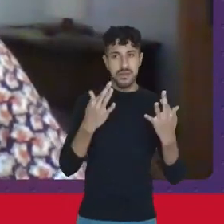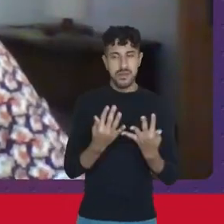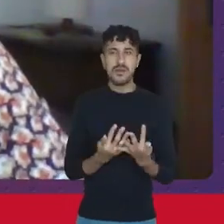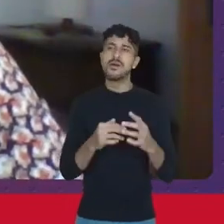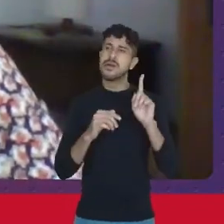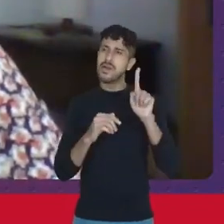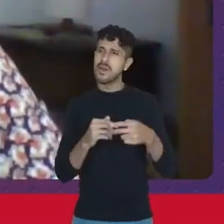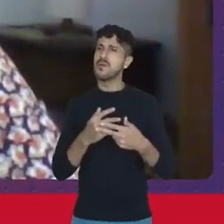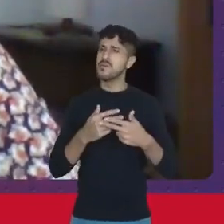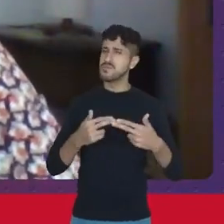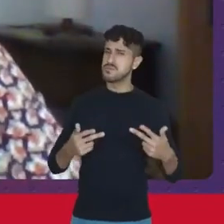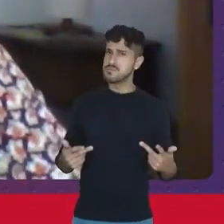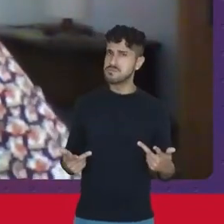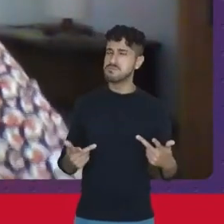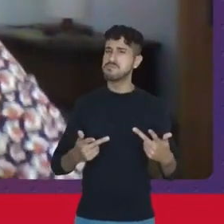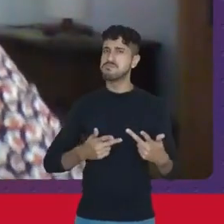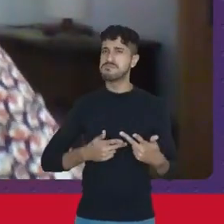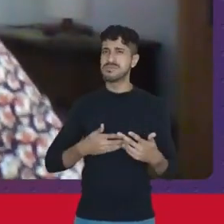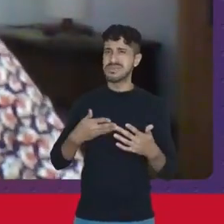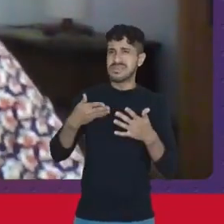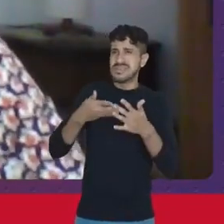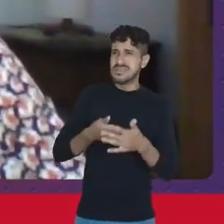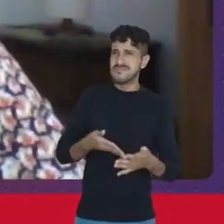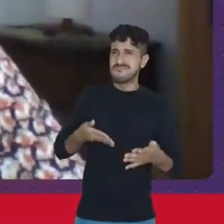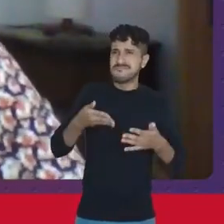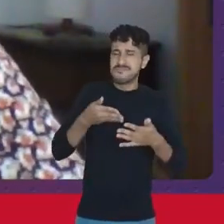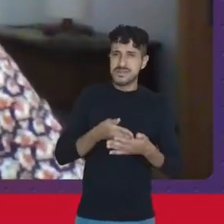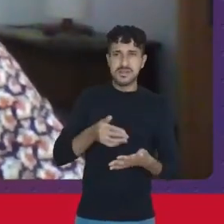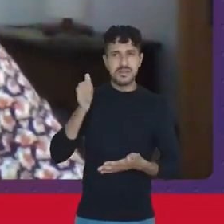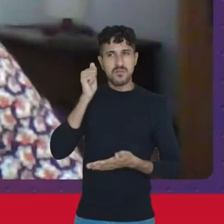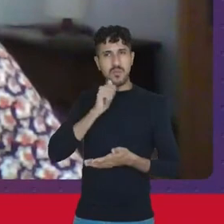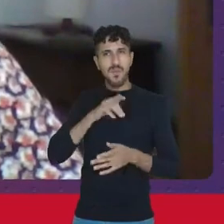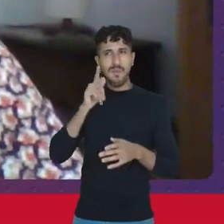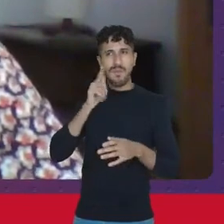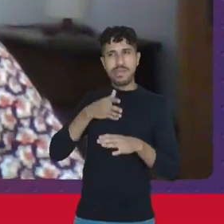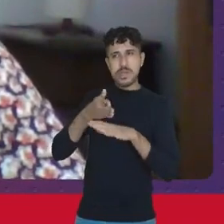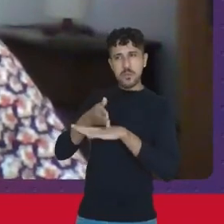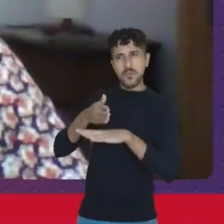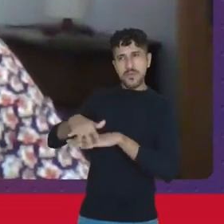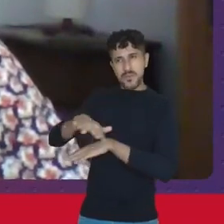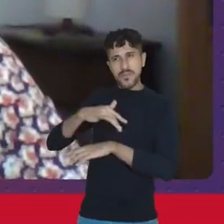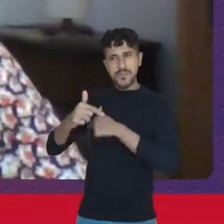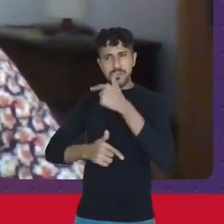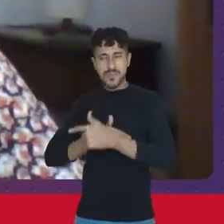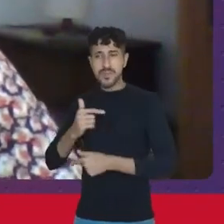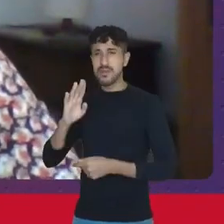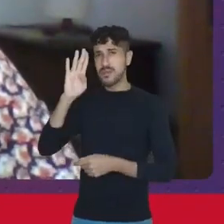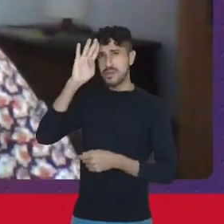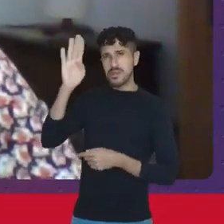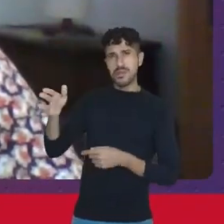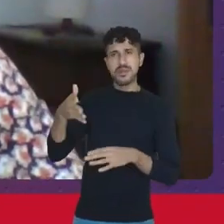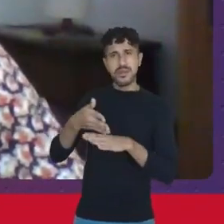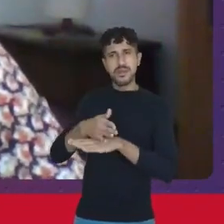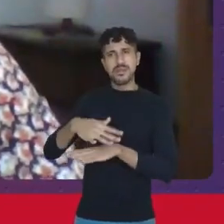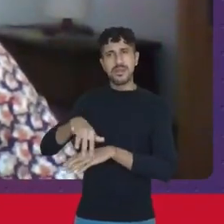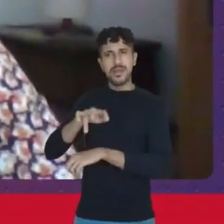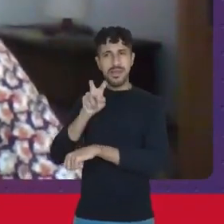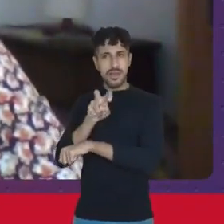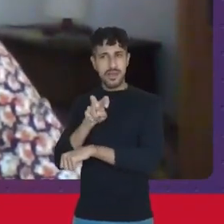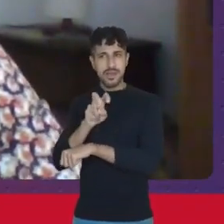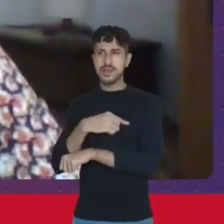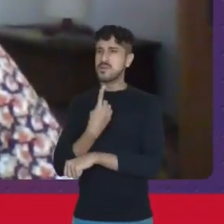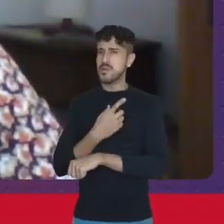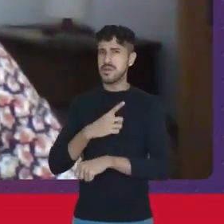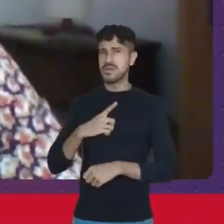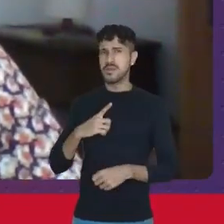é um grande impedimento para as mulheres acessar o mundo do trabalho, principalmente o acesso à creche. Nós